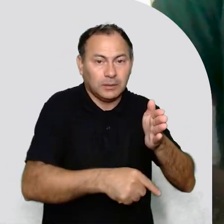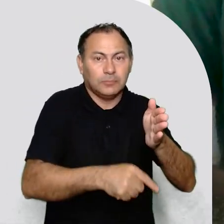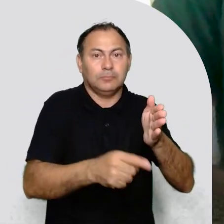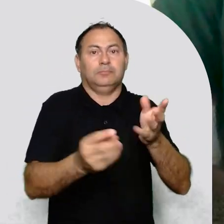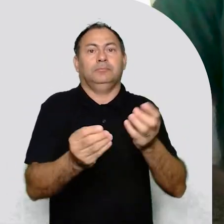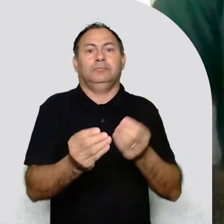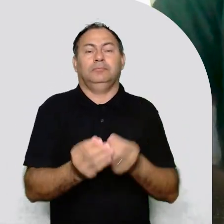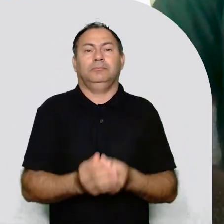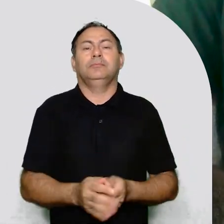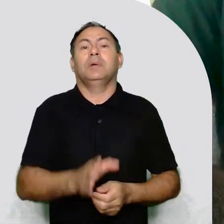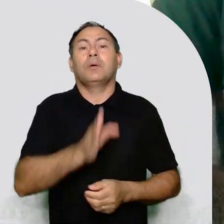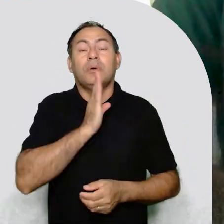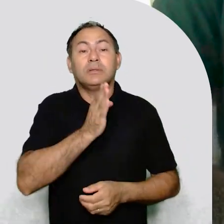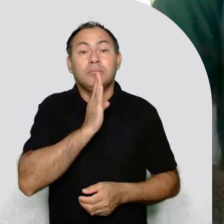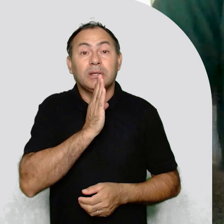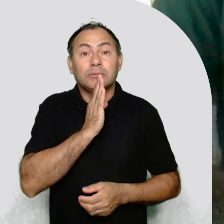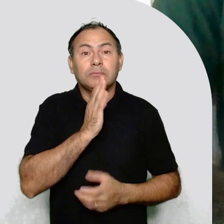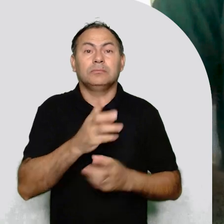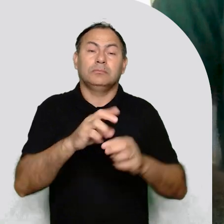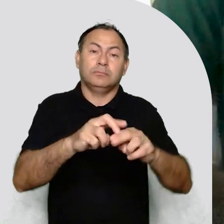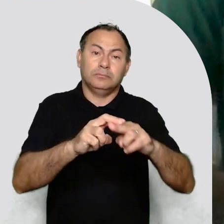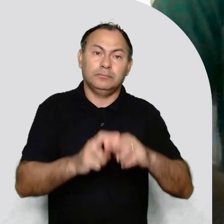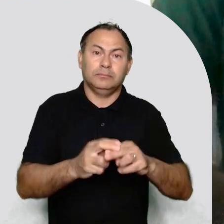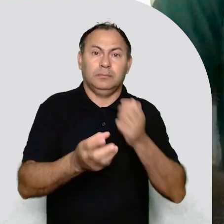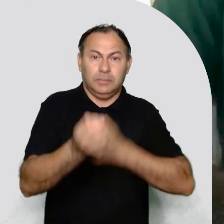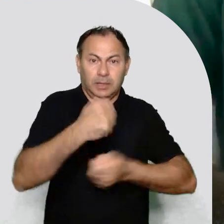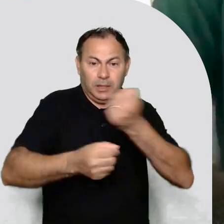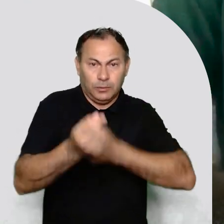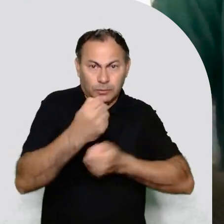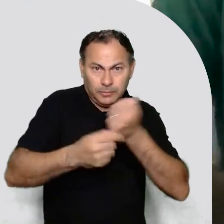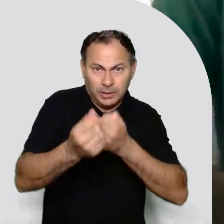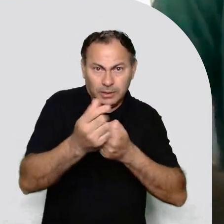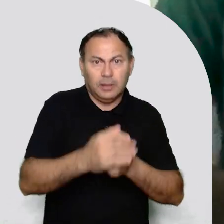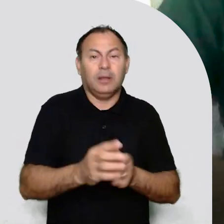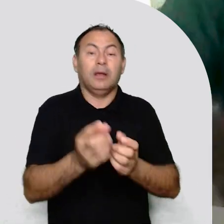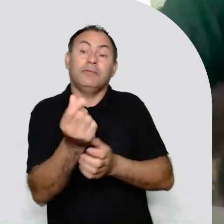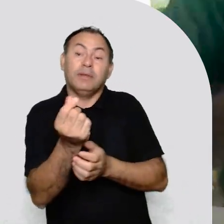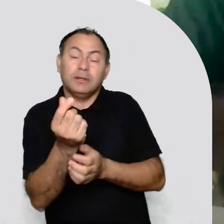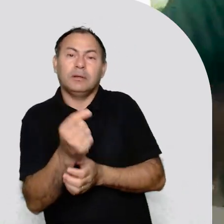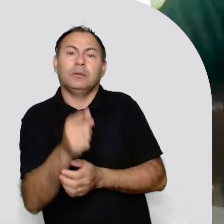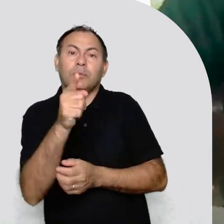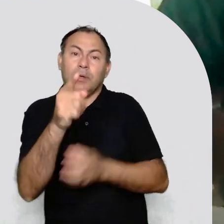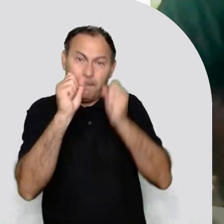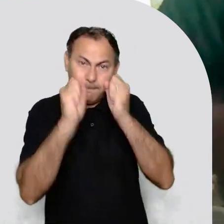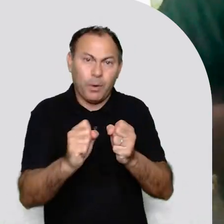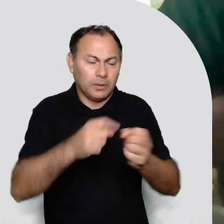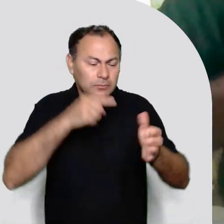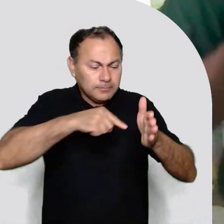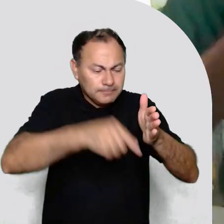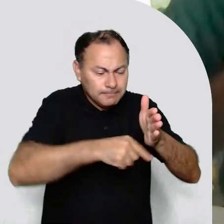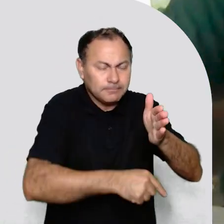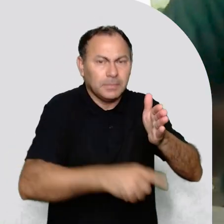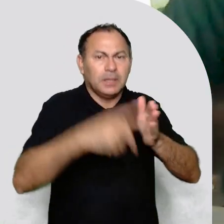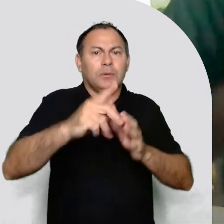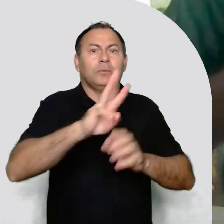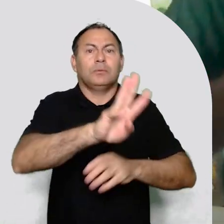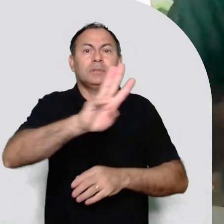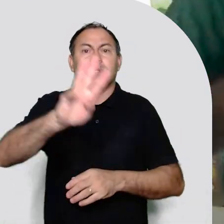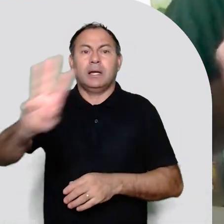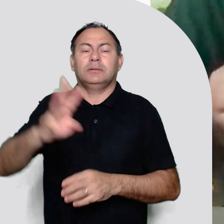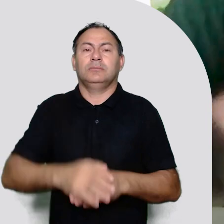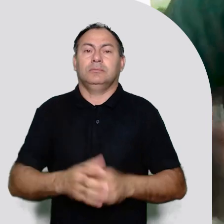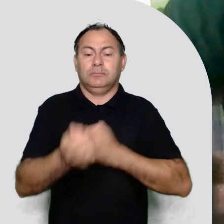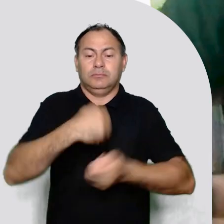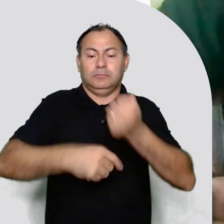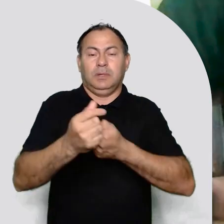aprofundando conhecimentos sobre economia, sobre finanças, e você pode aprofundar no site